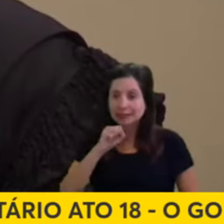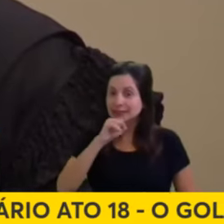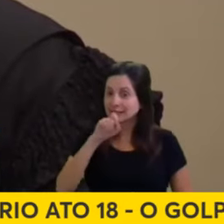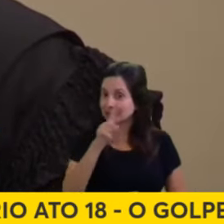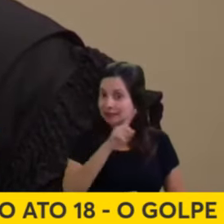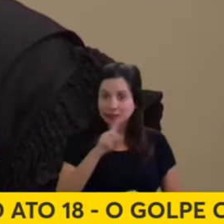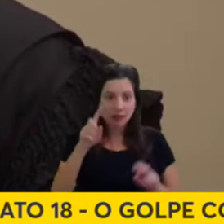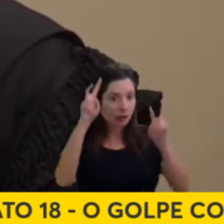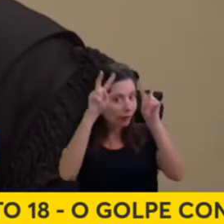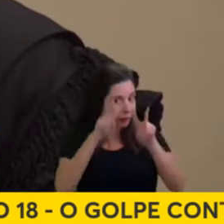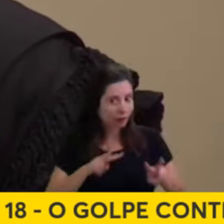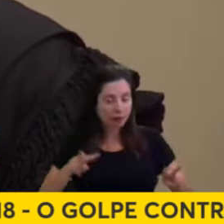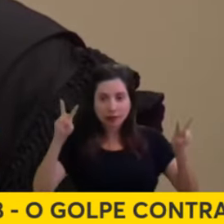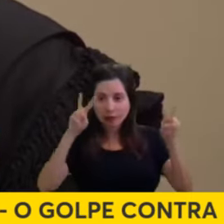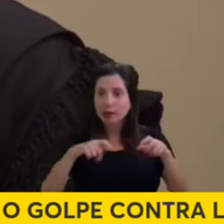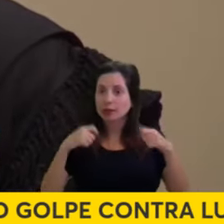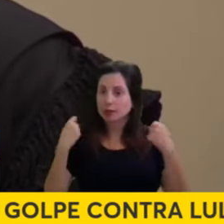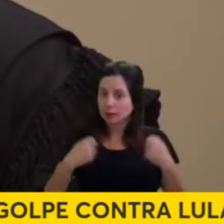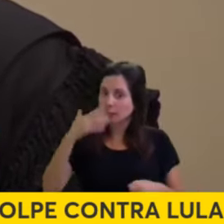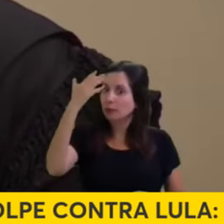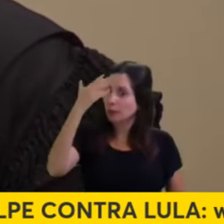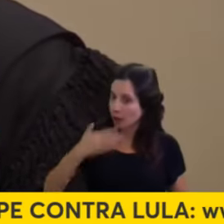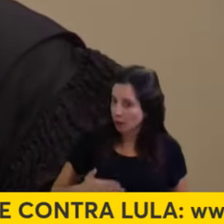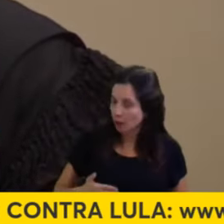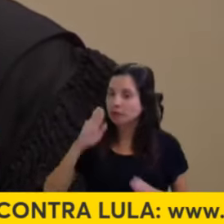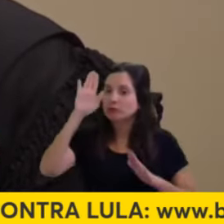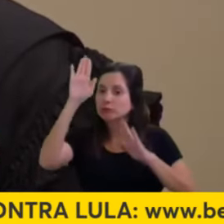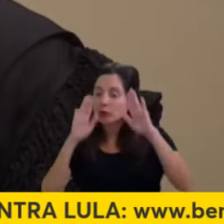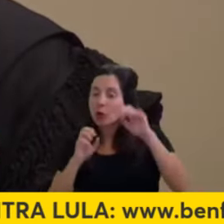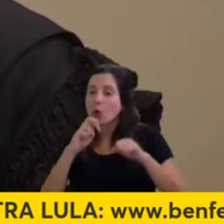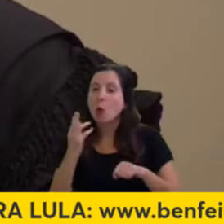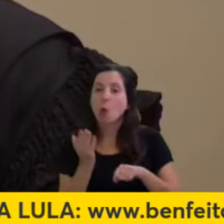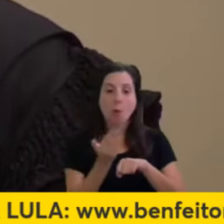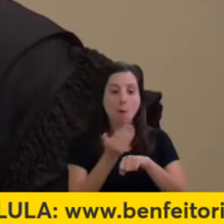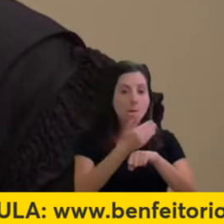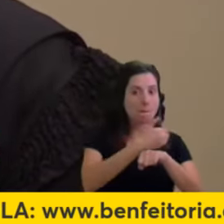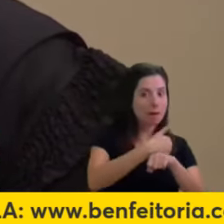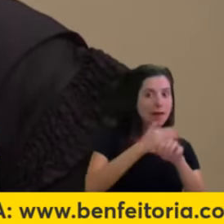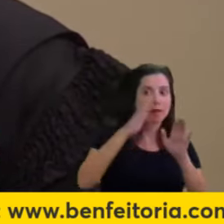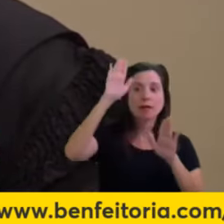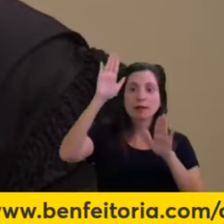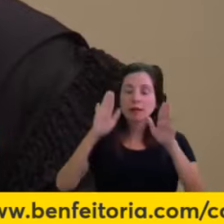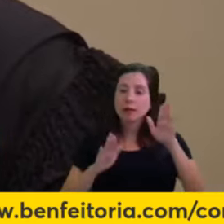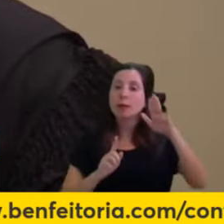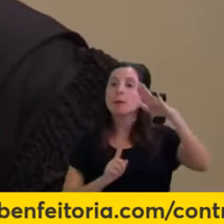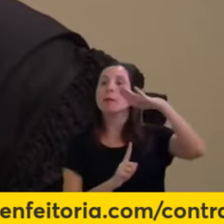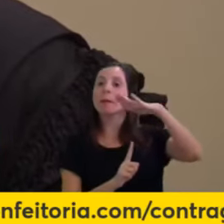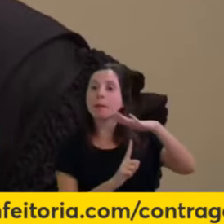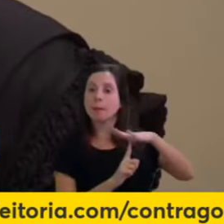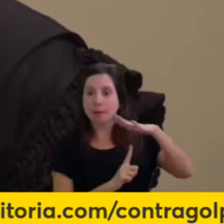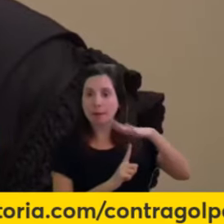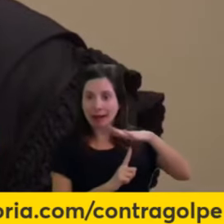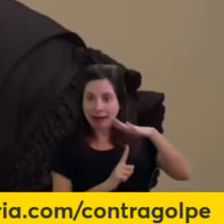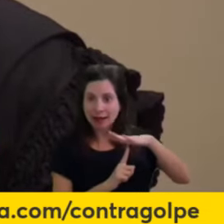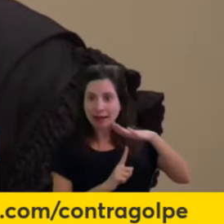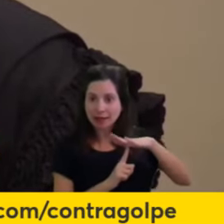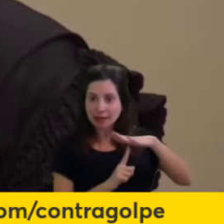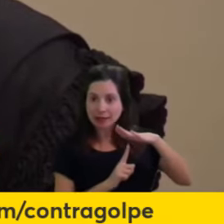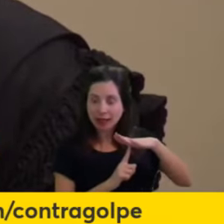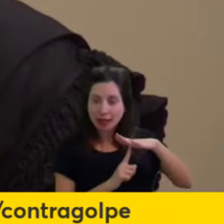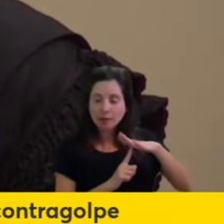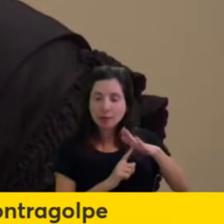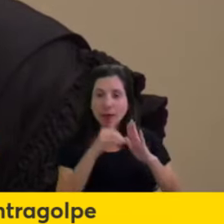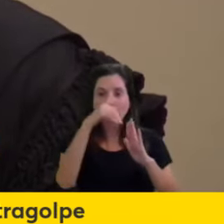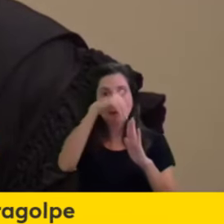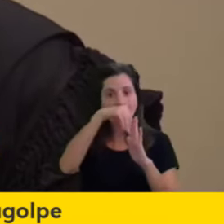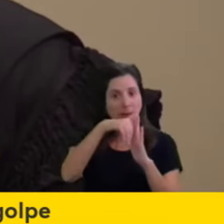Até porque não provado direcionamento da candidatura e pré-campanha ao Senado no Paraná desde o início com a candidatura presidencial frustrada em candidatura